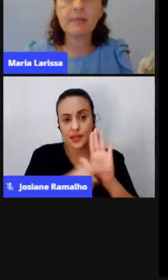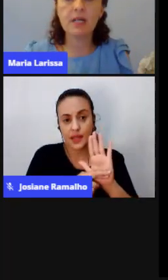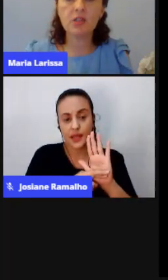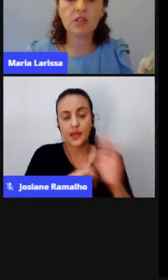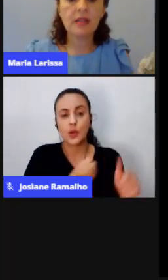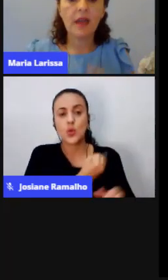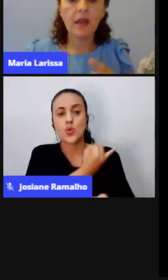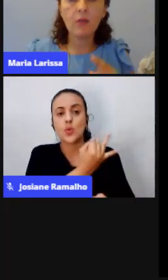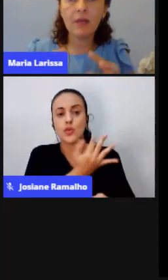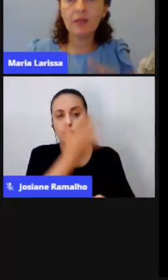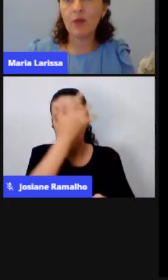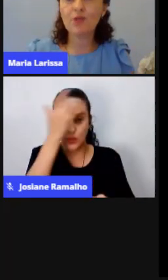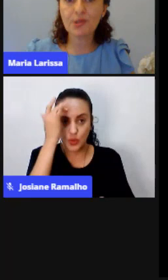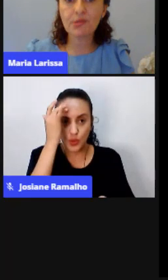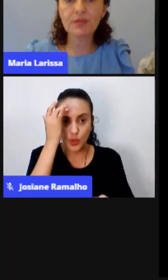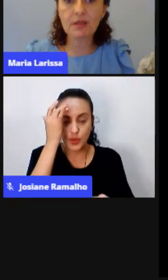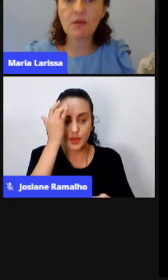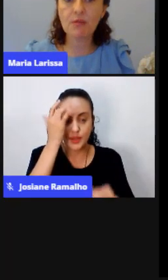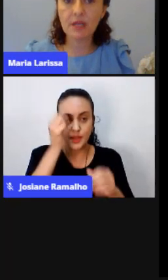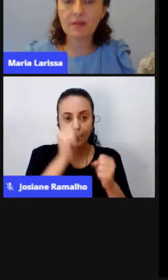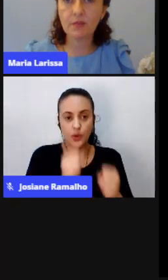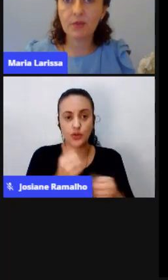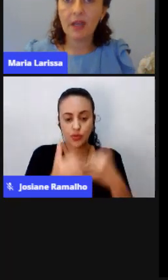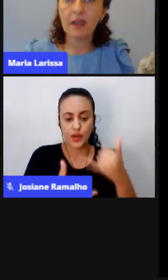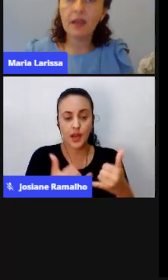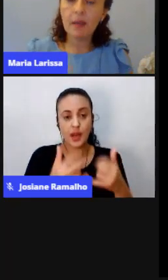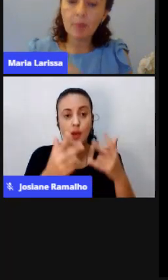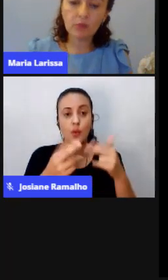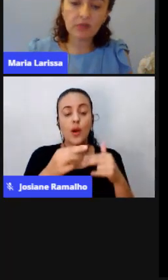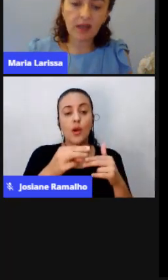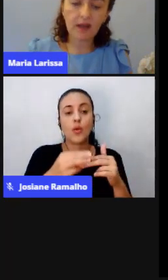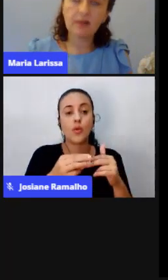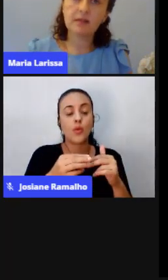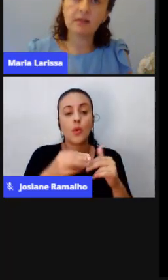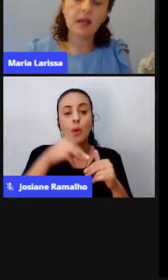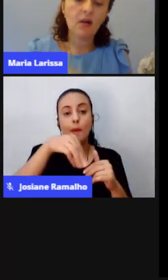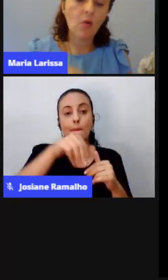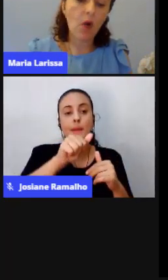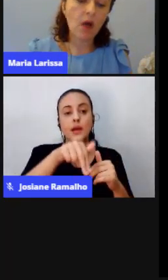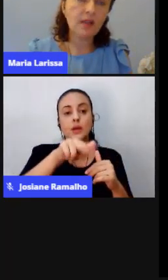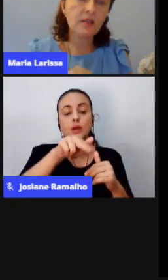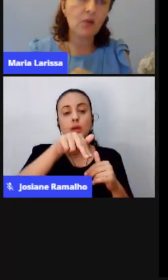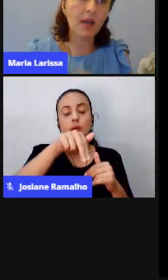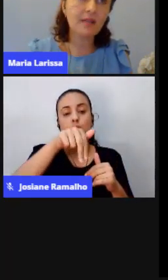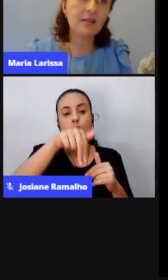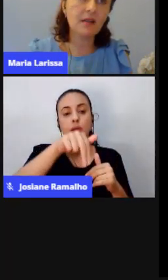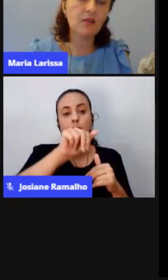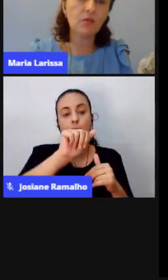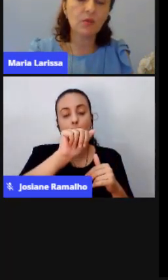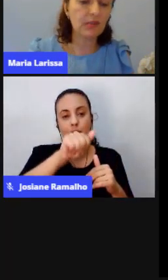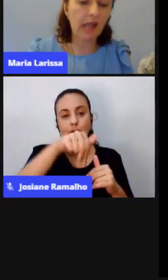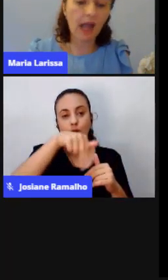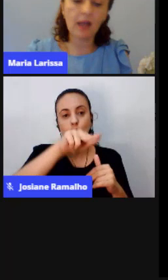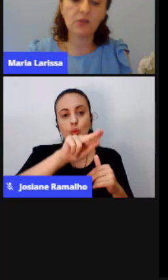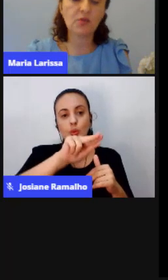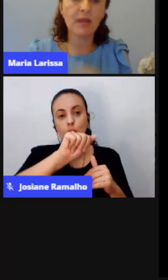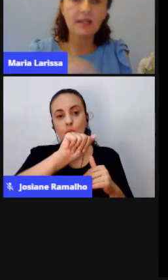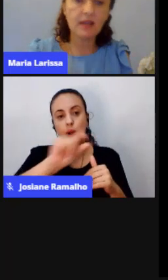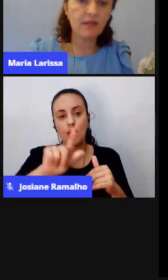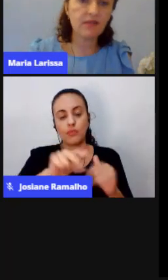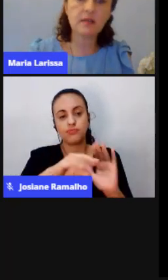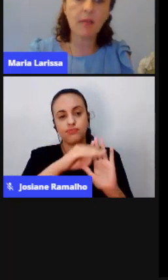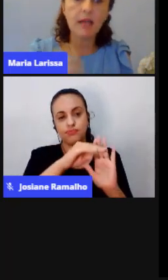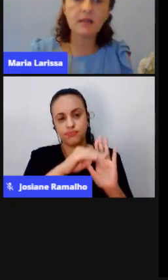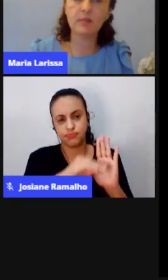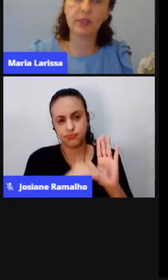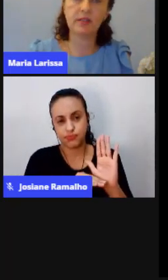número de participantes, é um manual de instrução mesmo. E apontar, né, quais são os dados